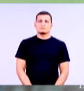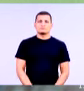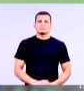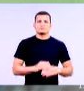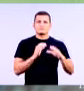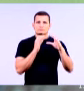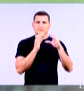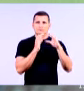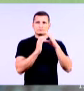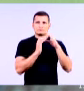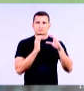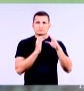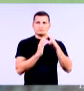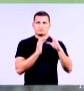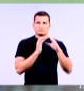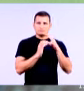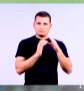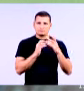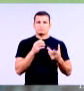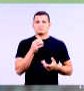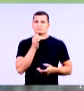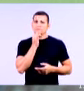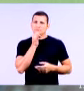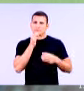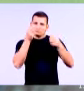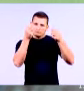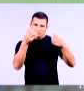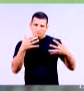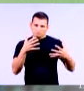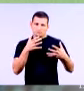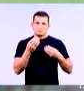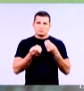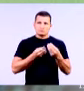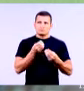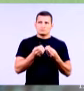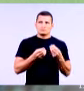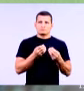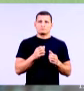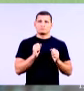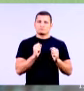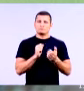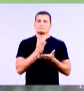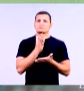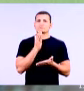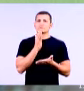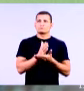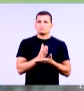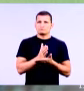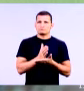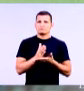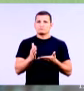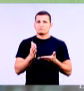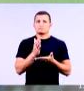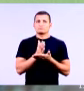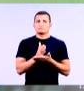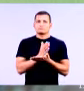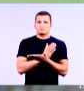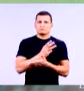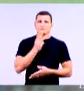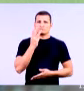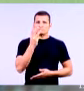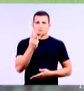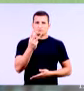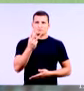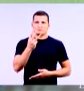Comunicação, de uma maneira geral, pode ser dividida em três